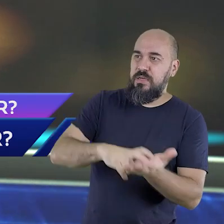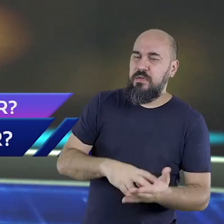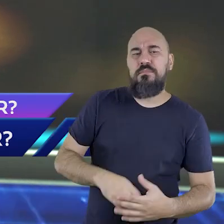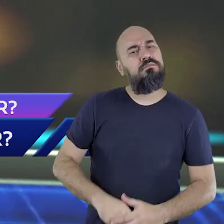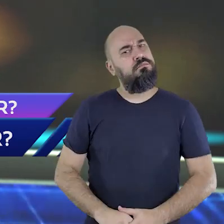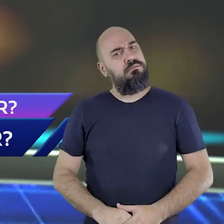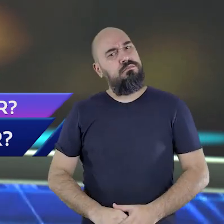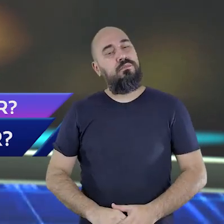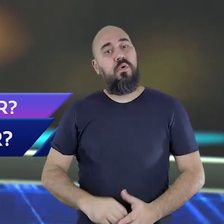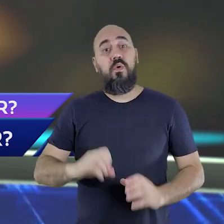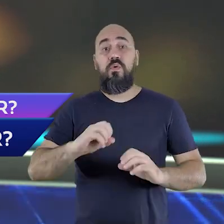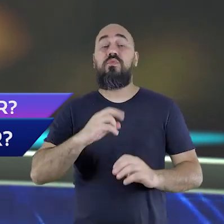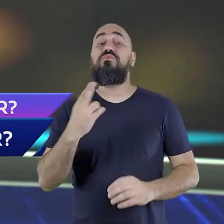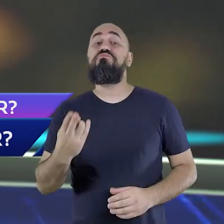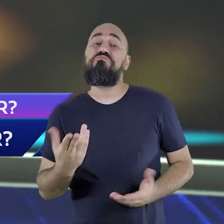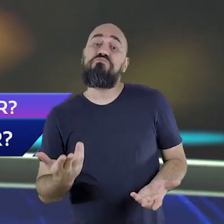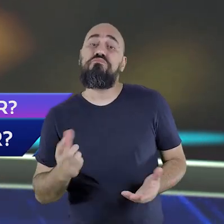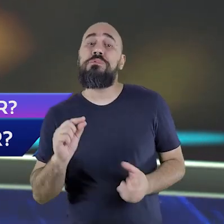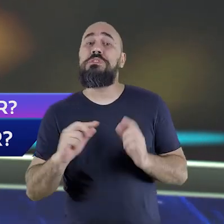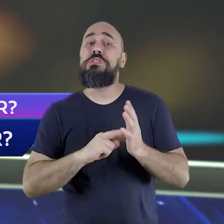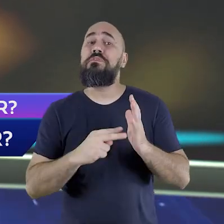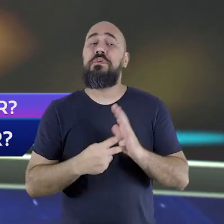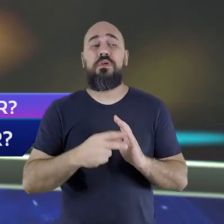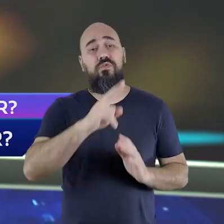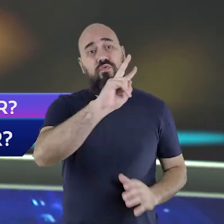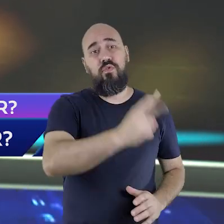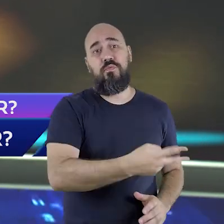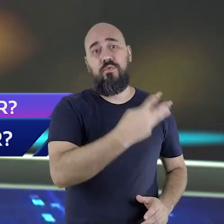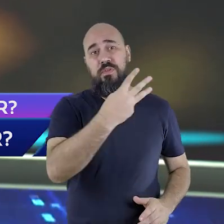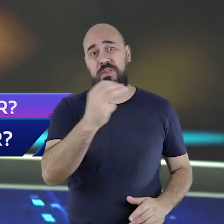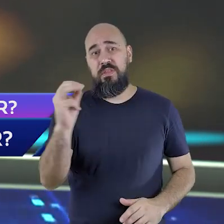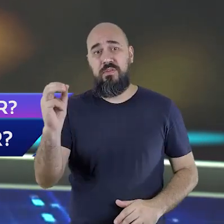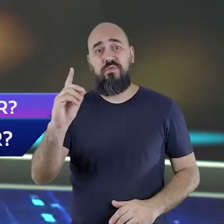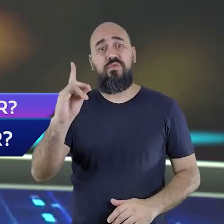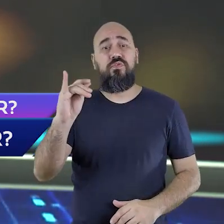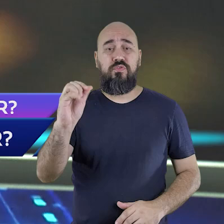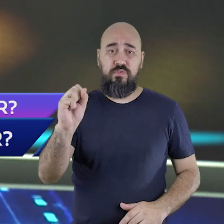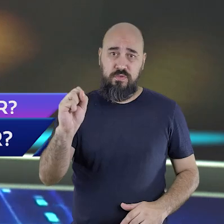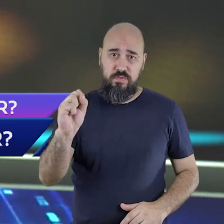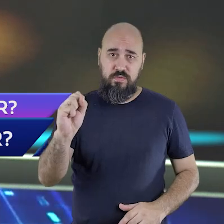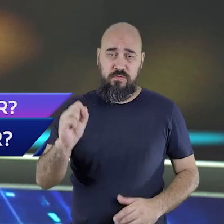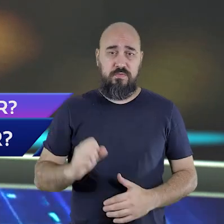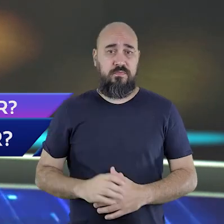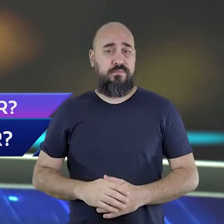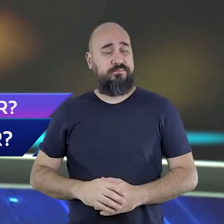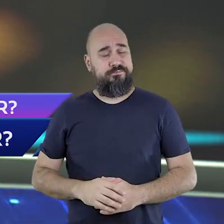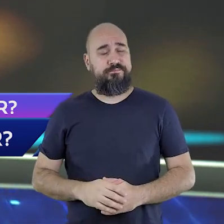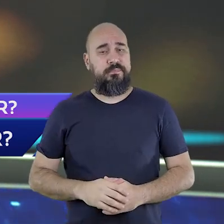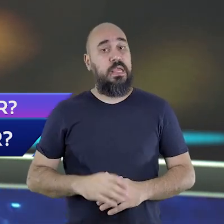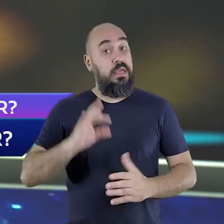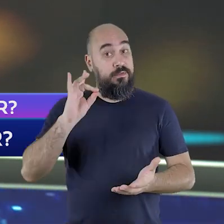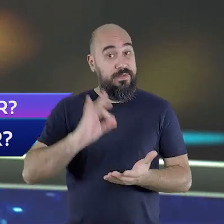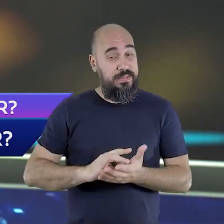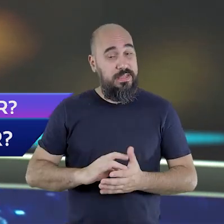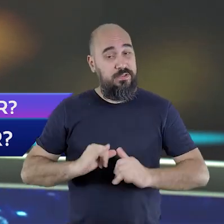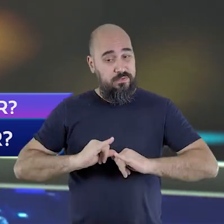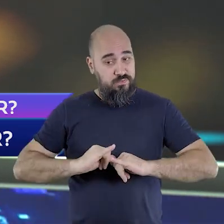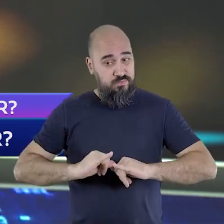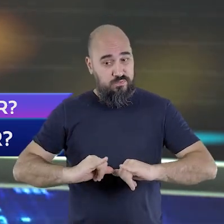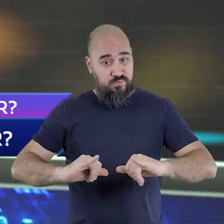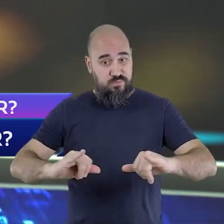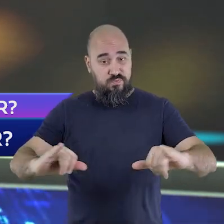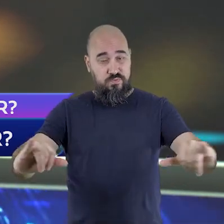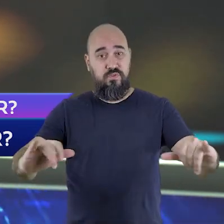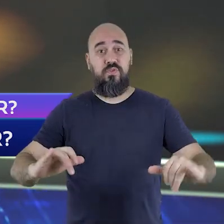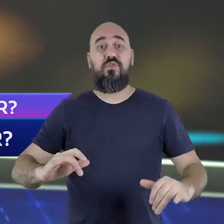de 2.300 dias, haveria a purificação do santuário. A verdade seria